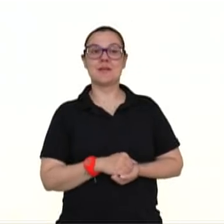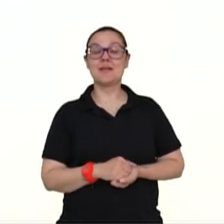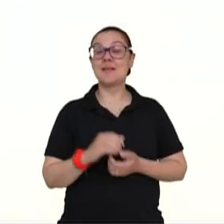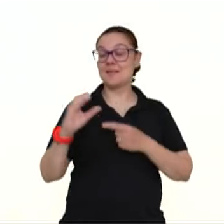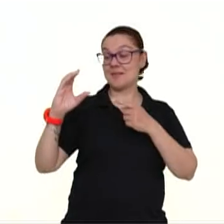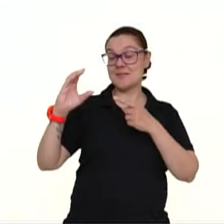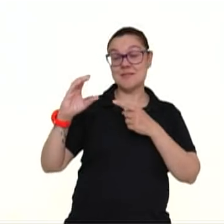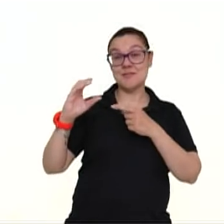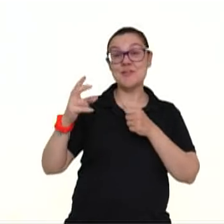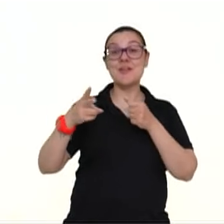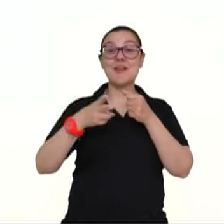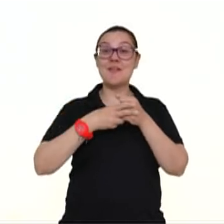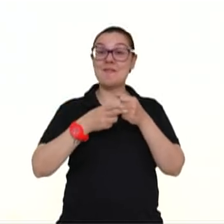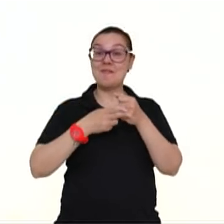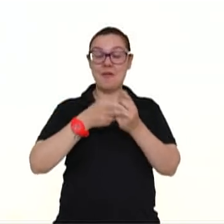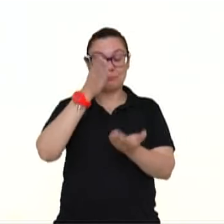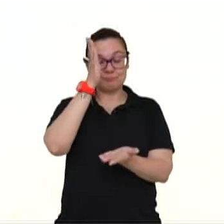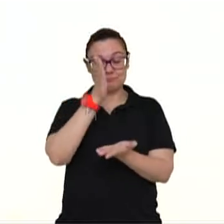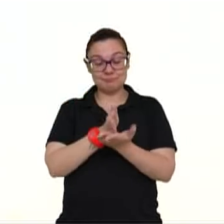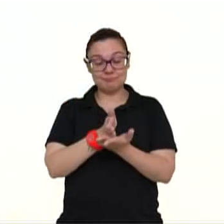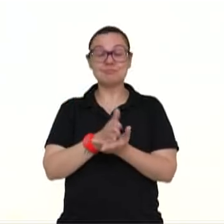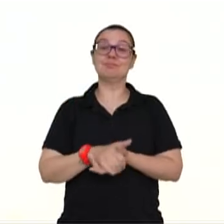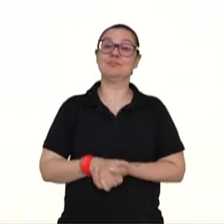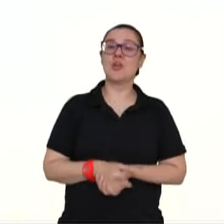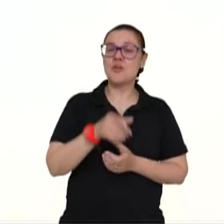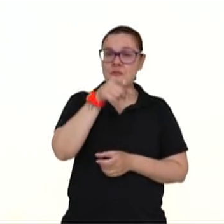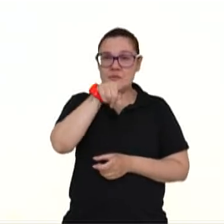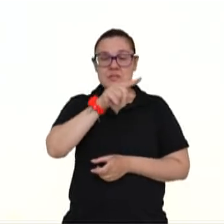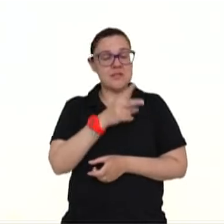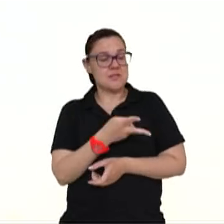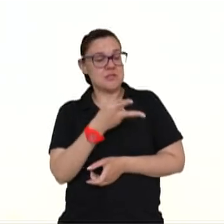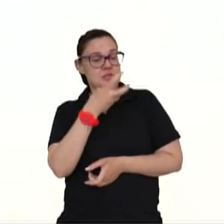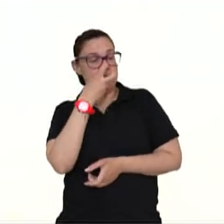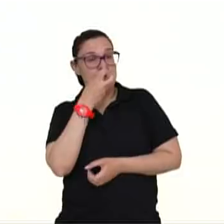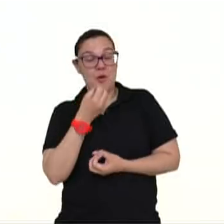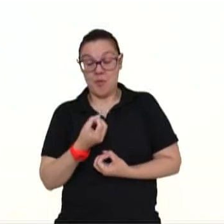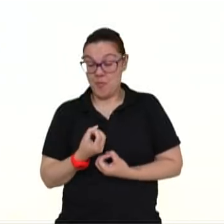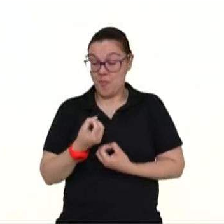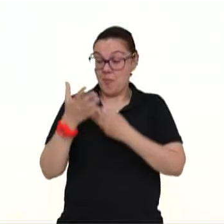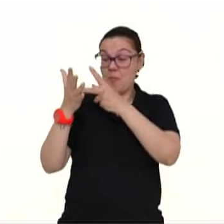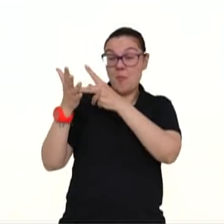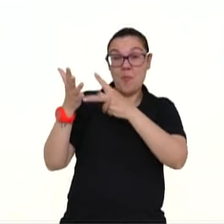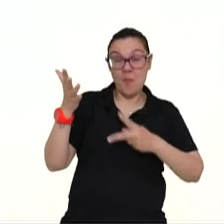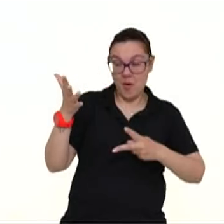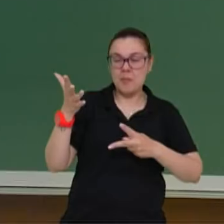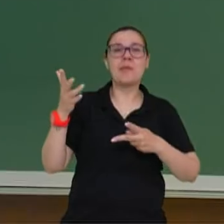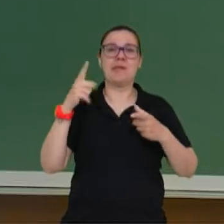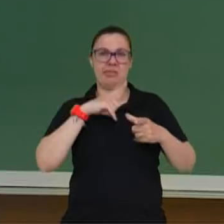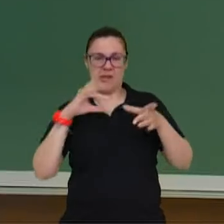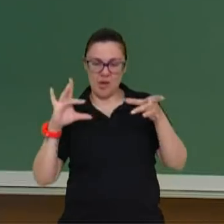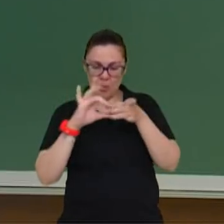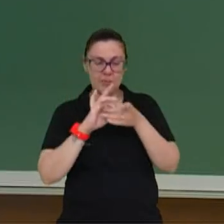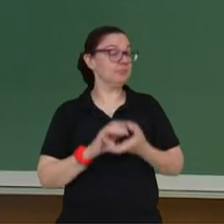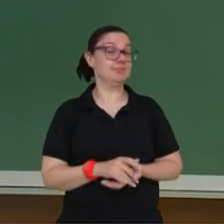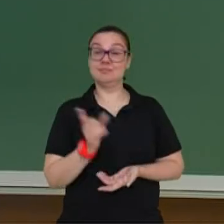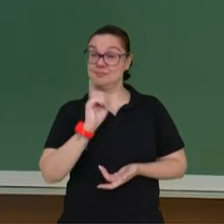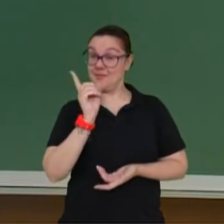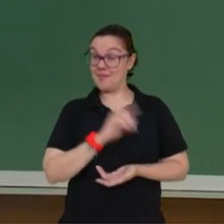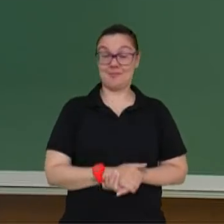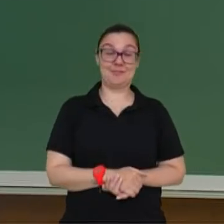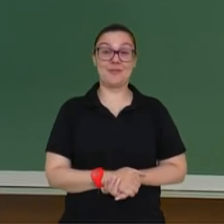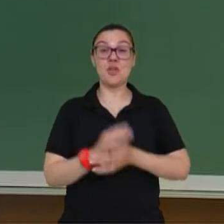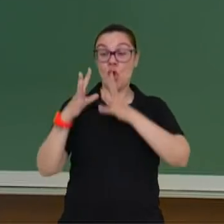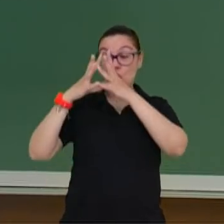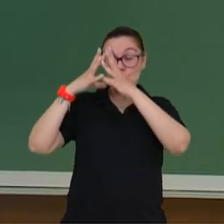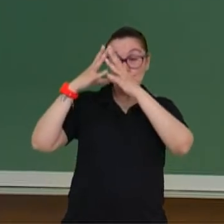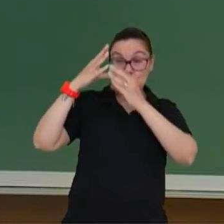verbos intransitivos. Vocês observaram que ali no poema não tem complemento? Não tem. Todos